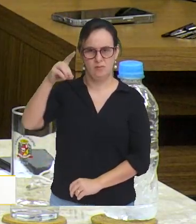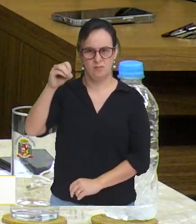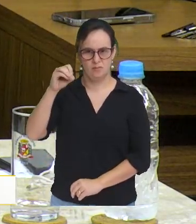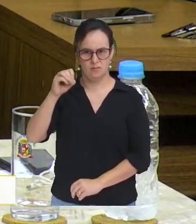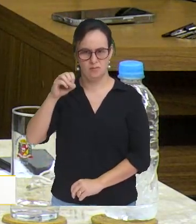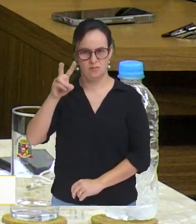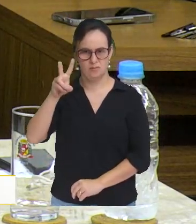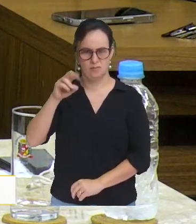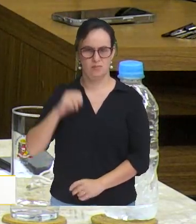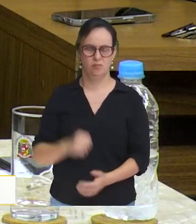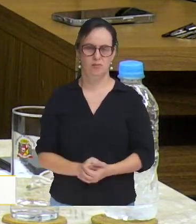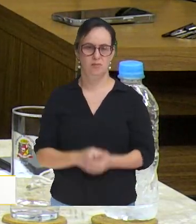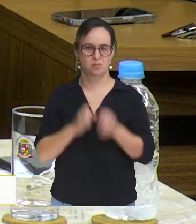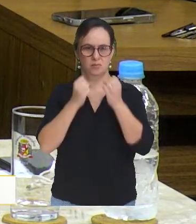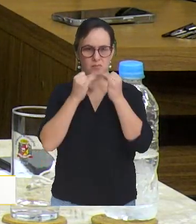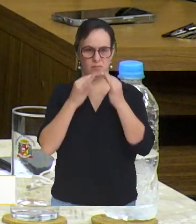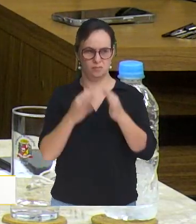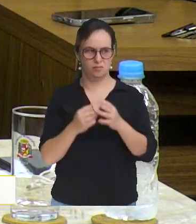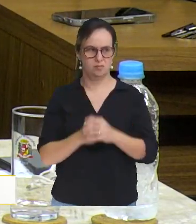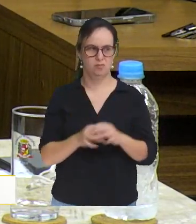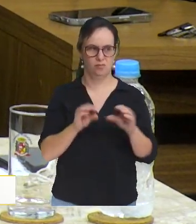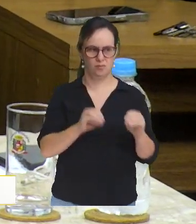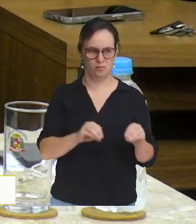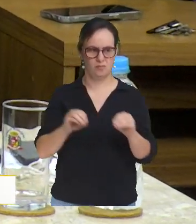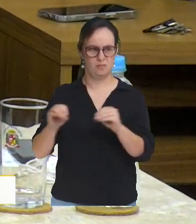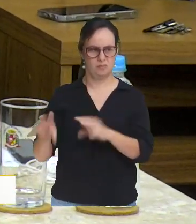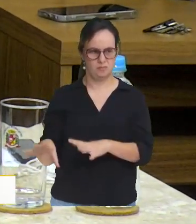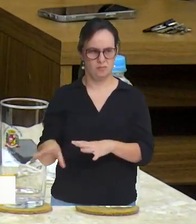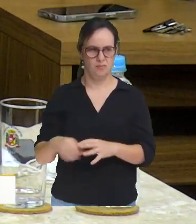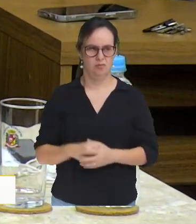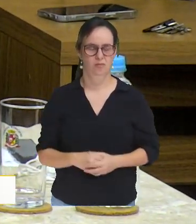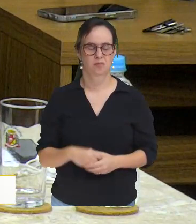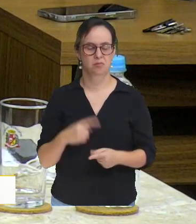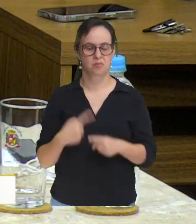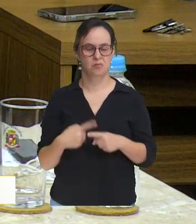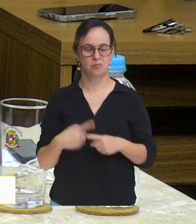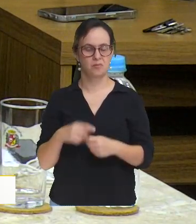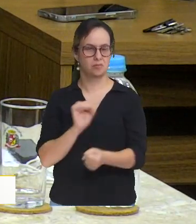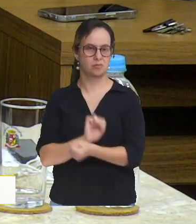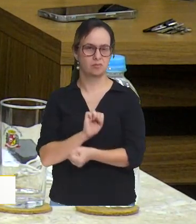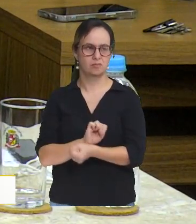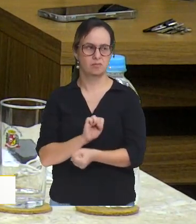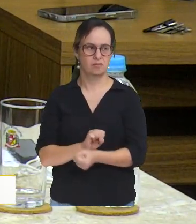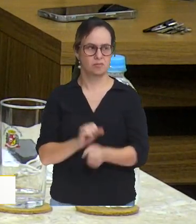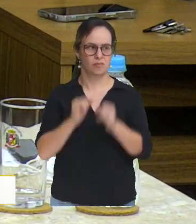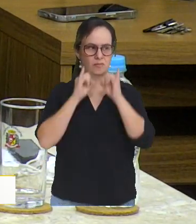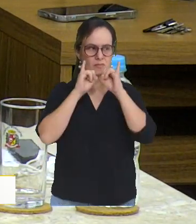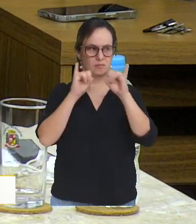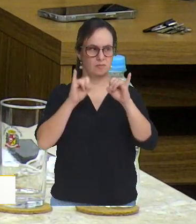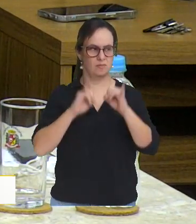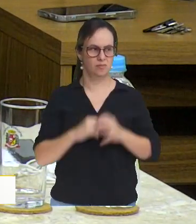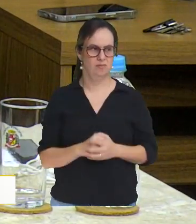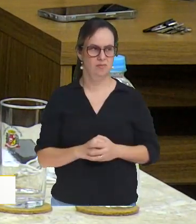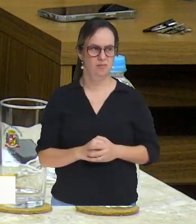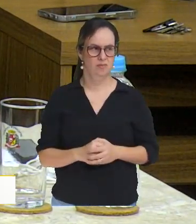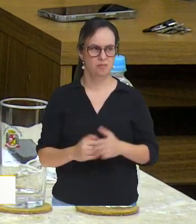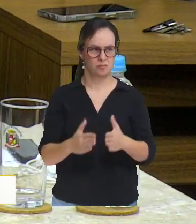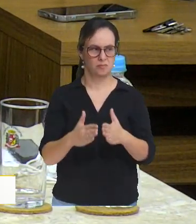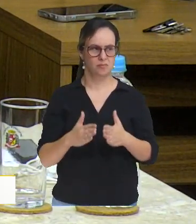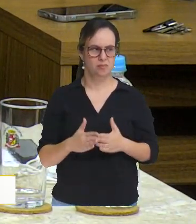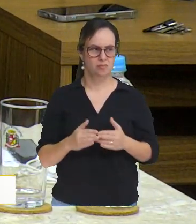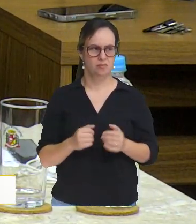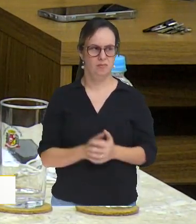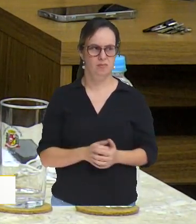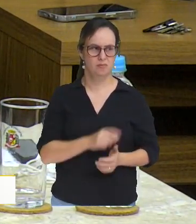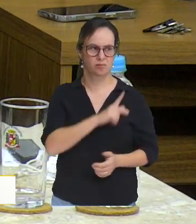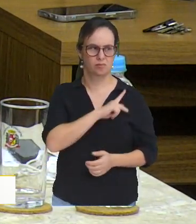que foi adiado, que nós estávamos aguardando algumas informações, né? Informações essas que foi pedido pelo presidente